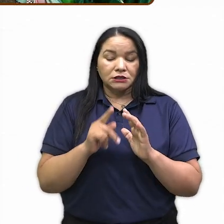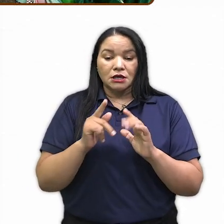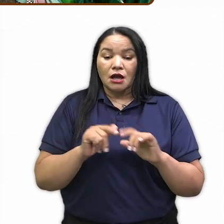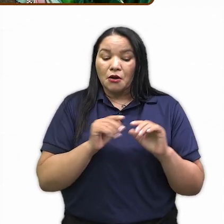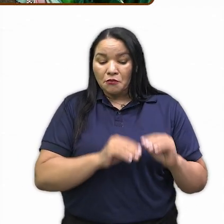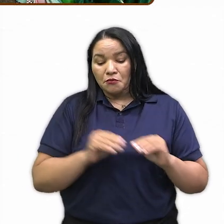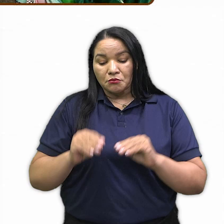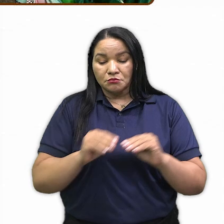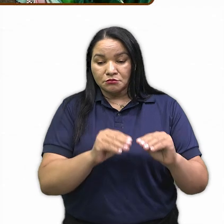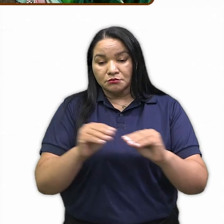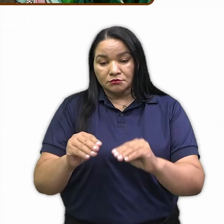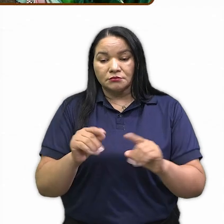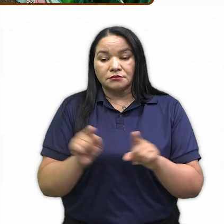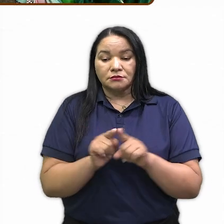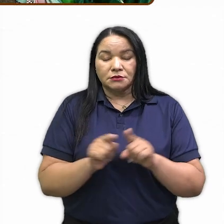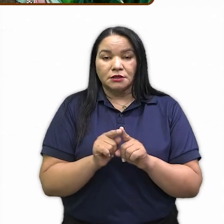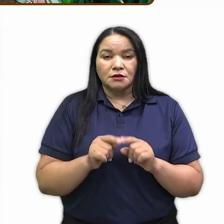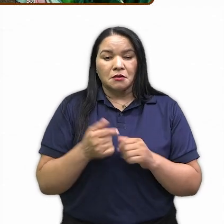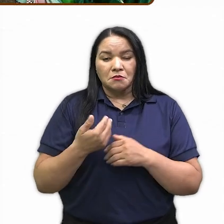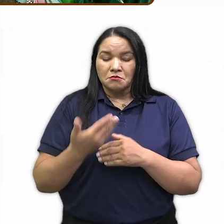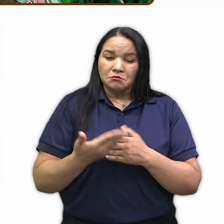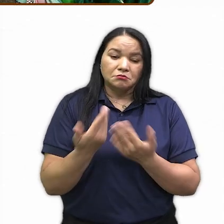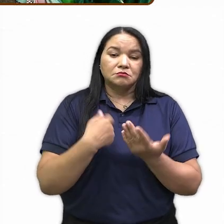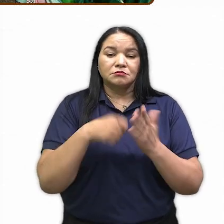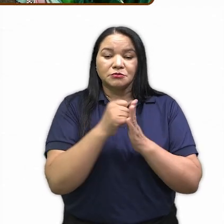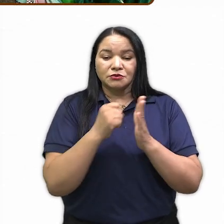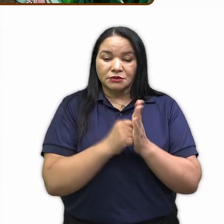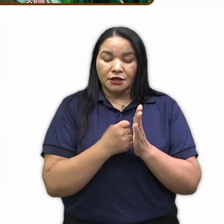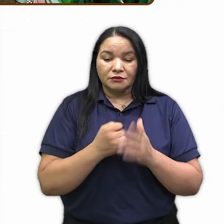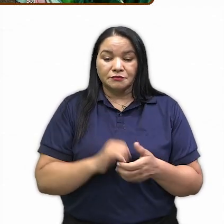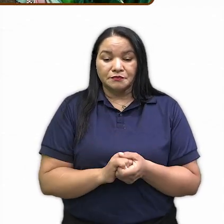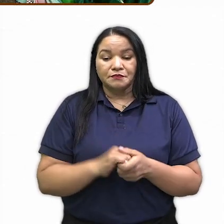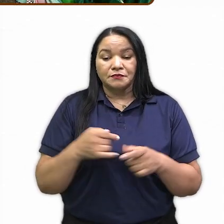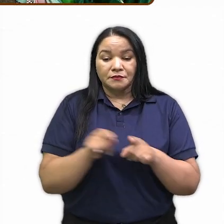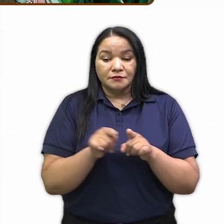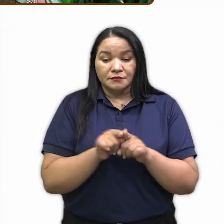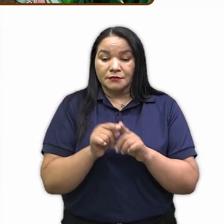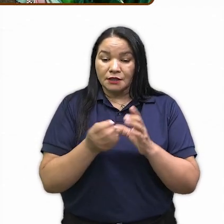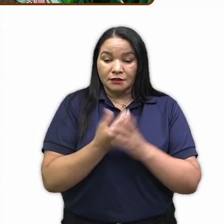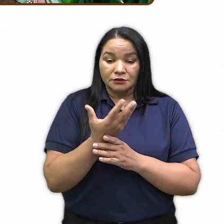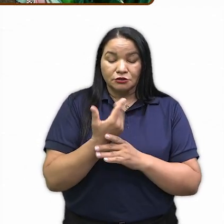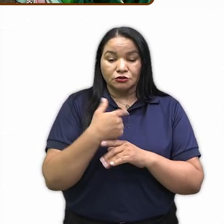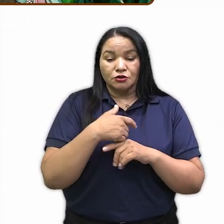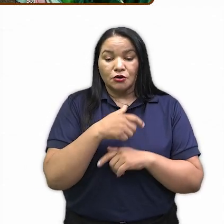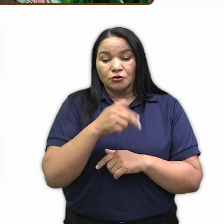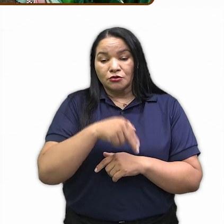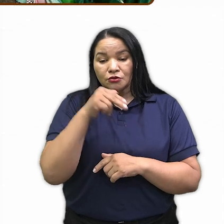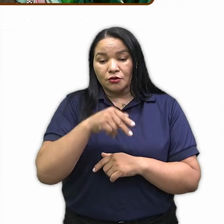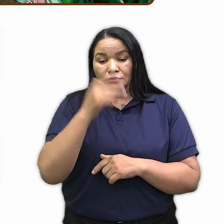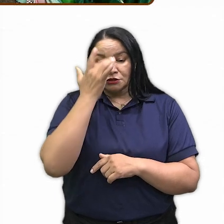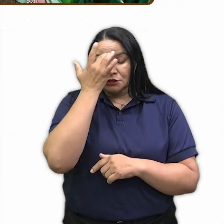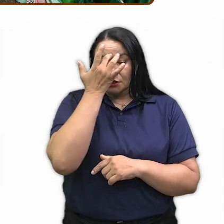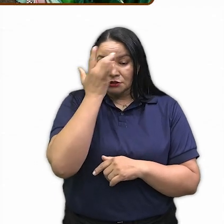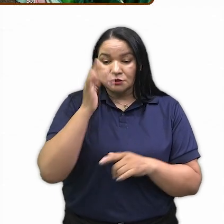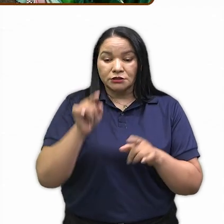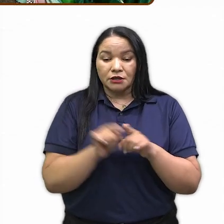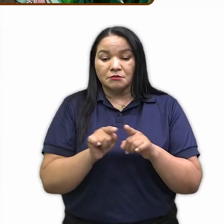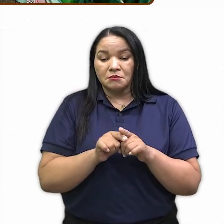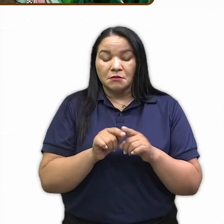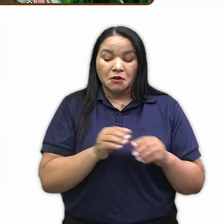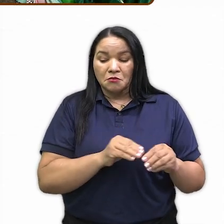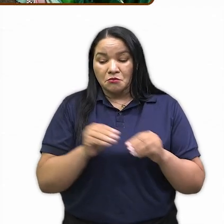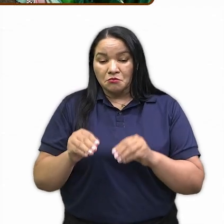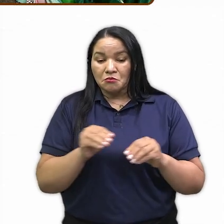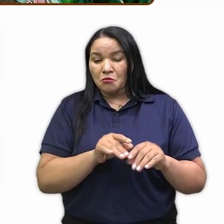para o outro, que vai se estendendo por séculos. Vão ser originários do norte da Índia, que acabaram migrando aí para diversas partes